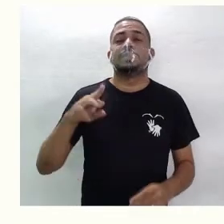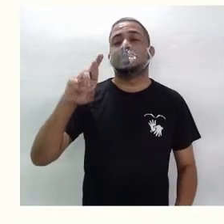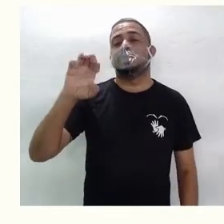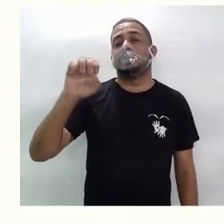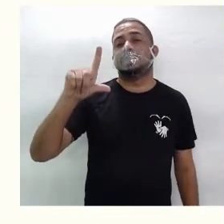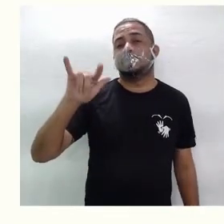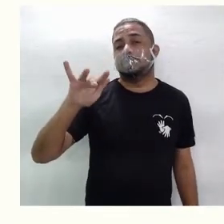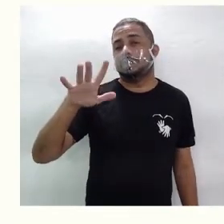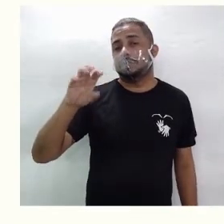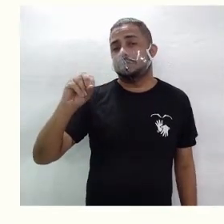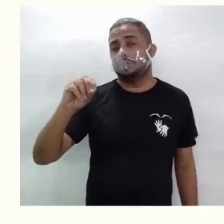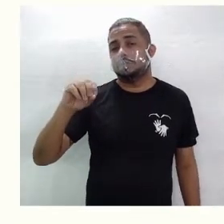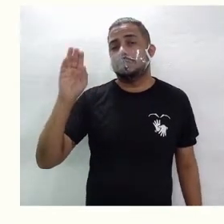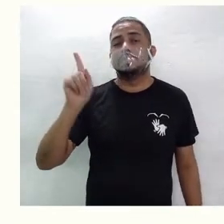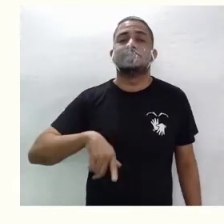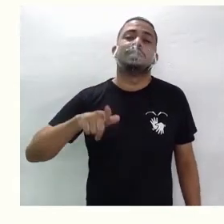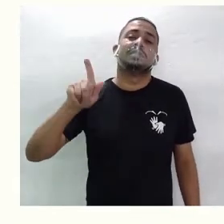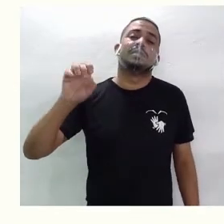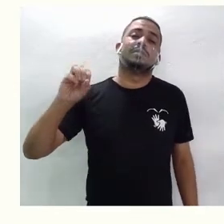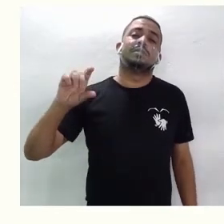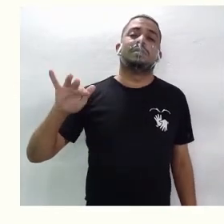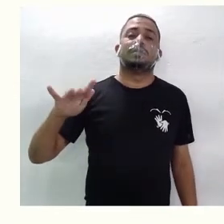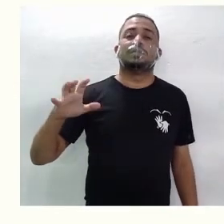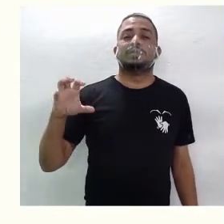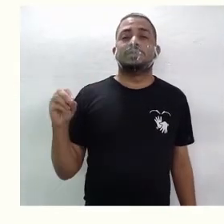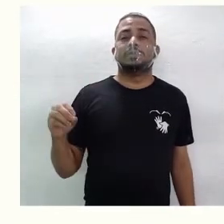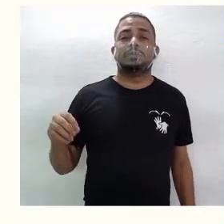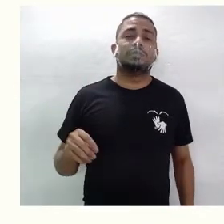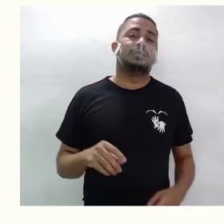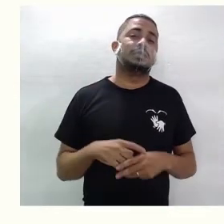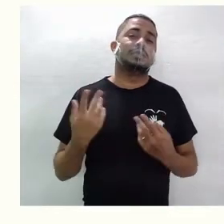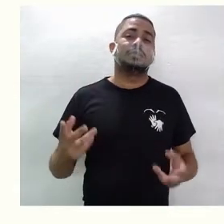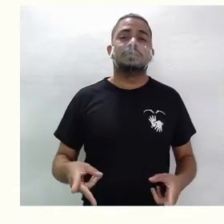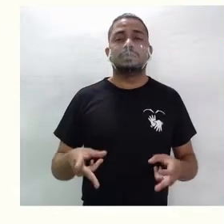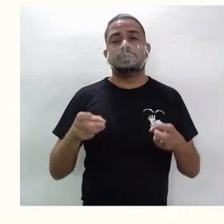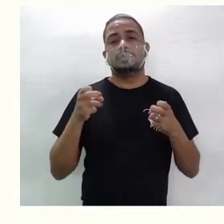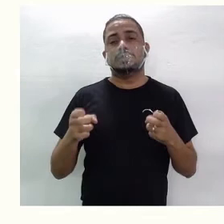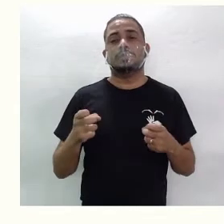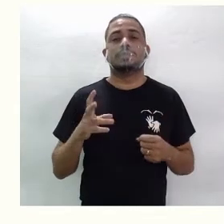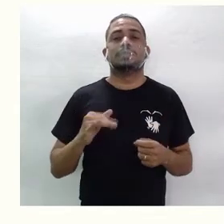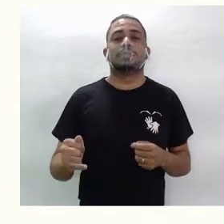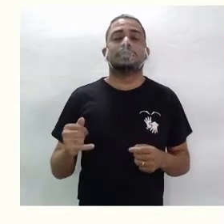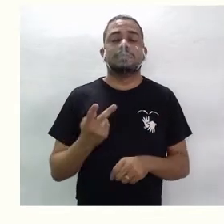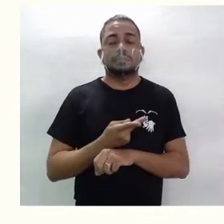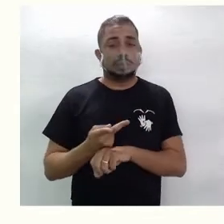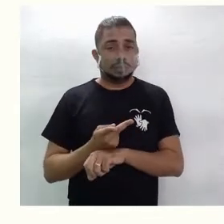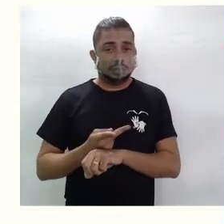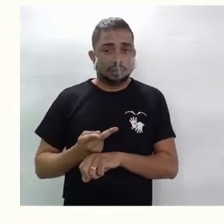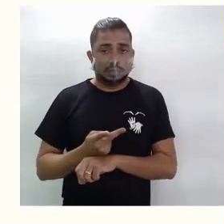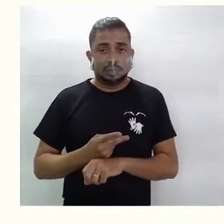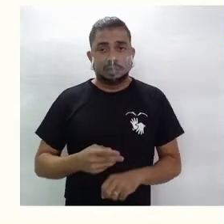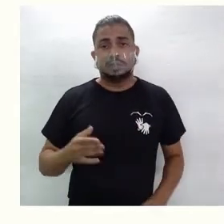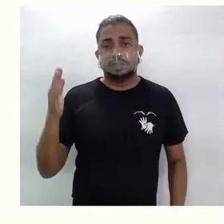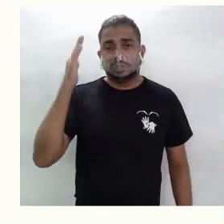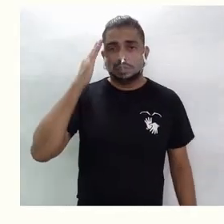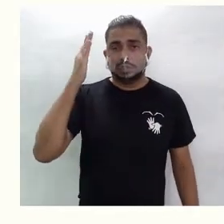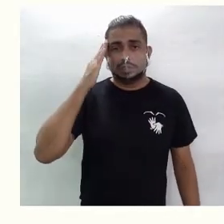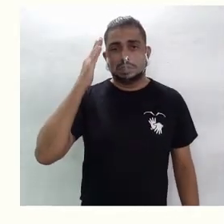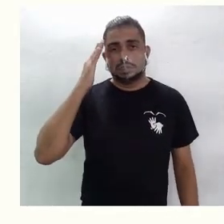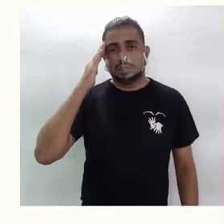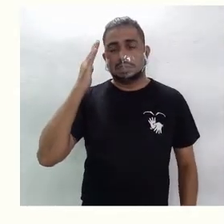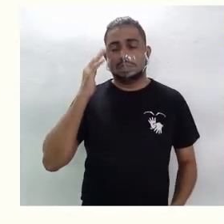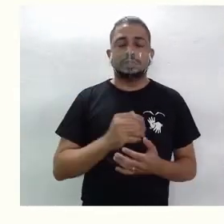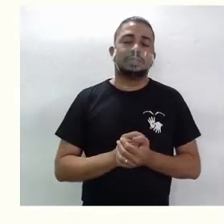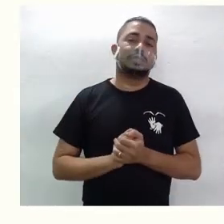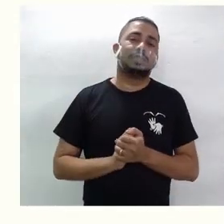um mapa geológico de Pernambuco. Então, o que estamos observando aí, o que vamos procurar entender nesse mapa